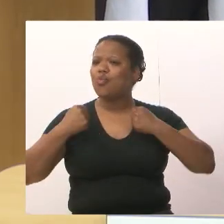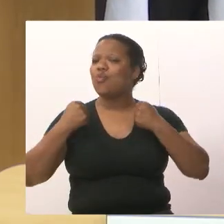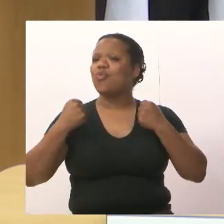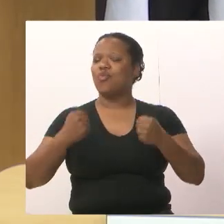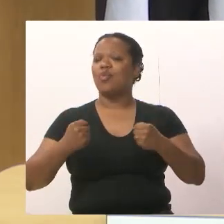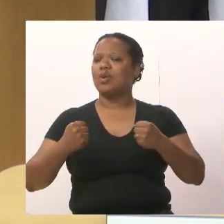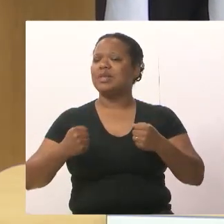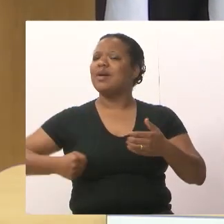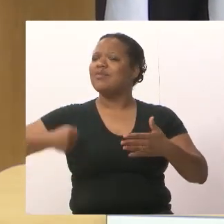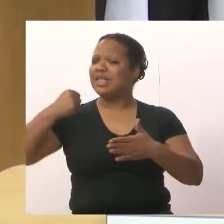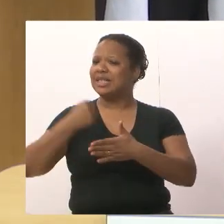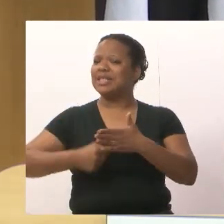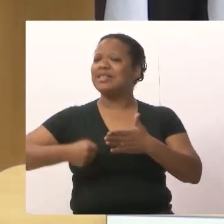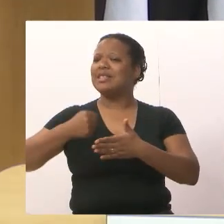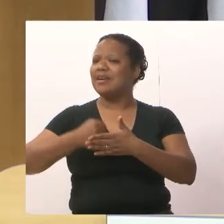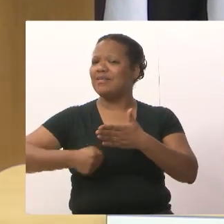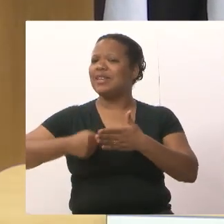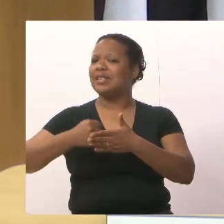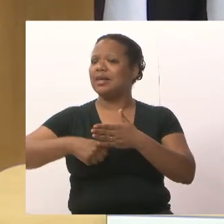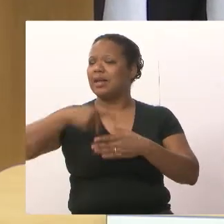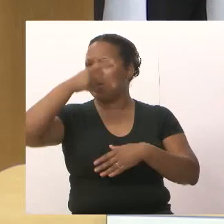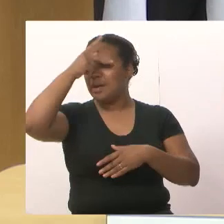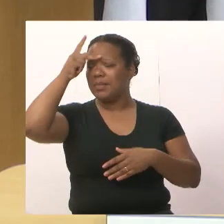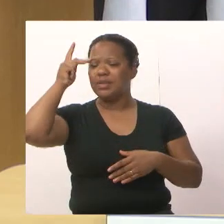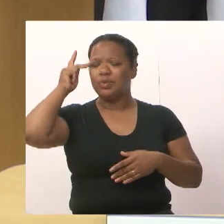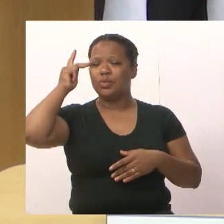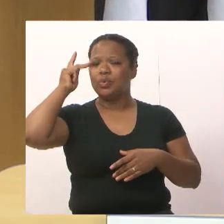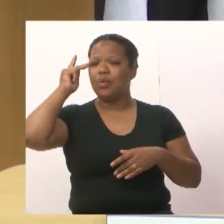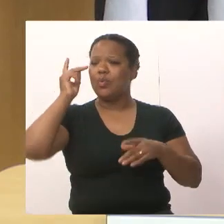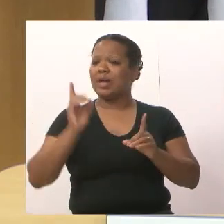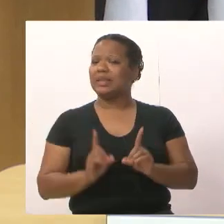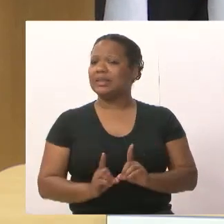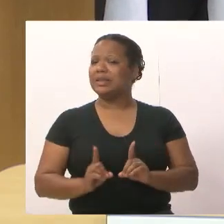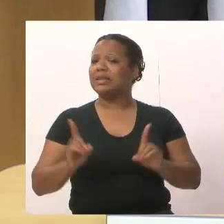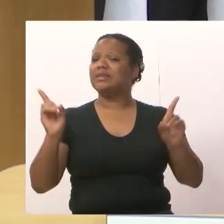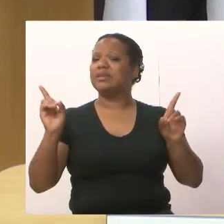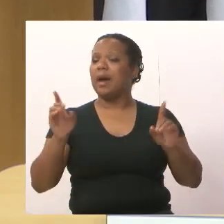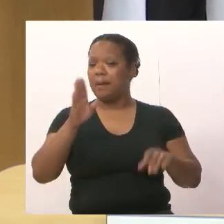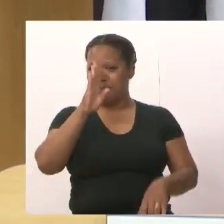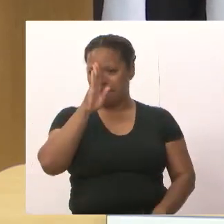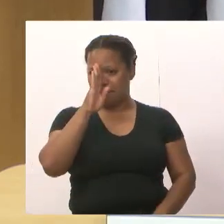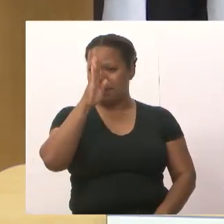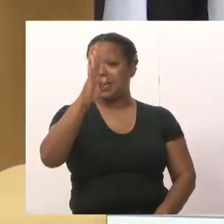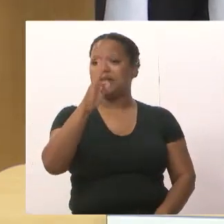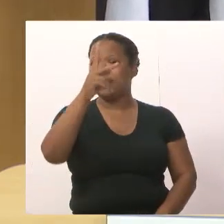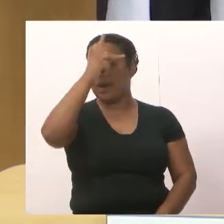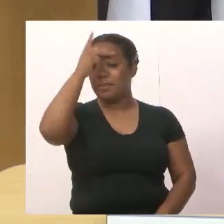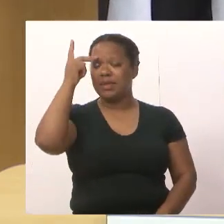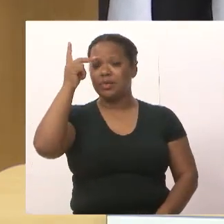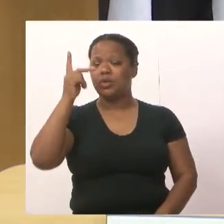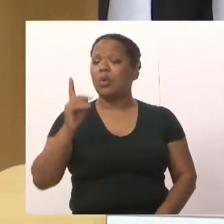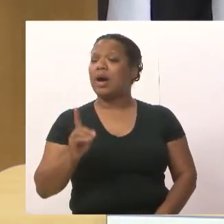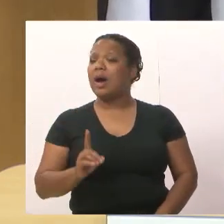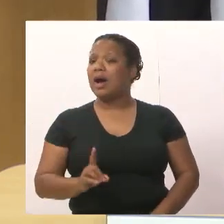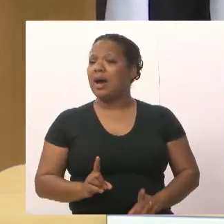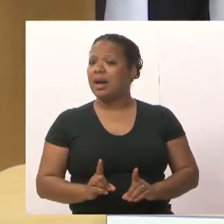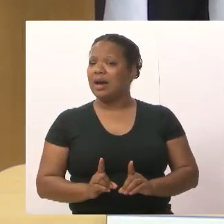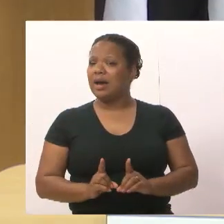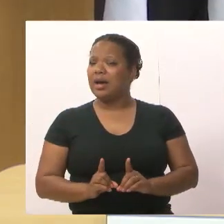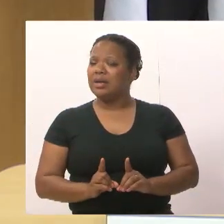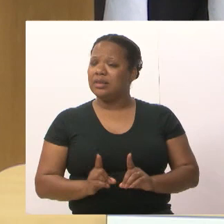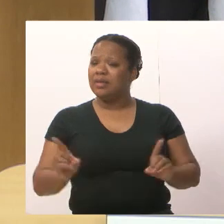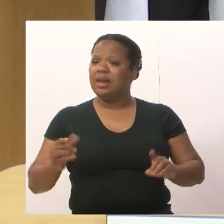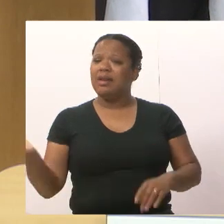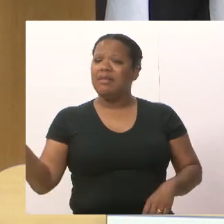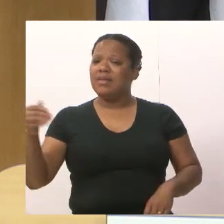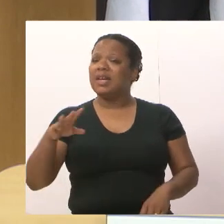estar defendendo a causa da pessoa com deficiência, mas principalmente que a pessoa com deficiência venha